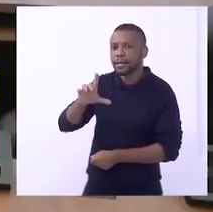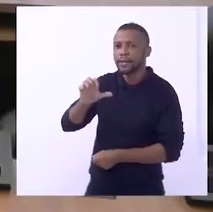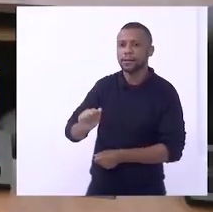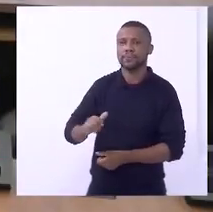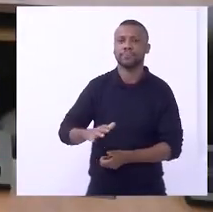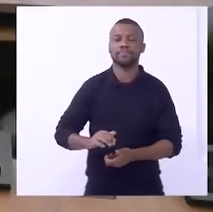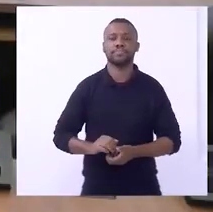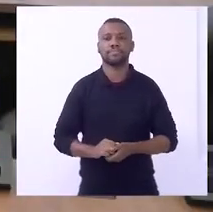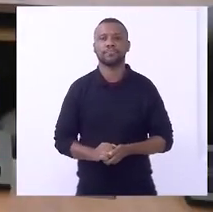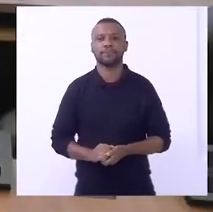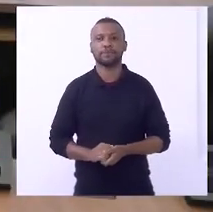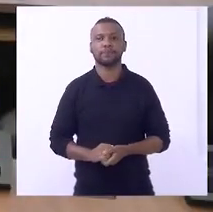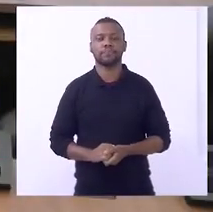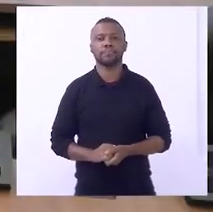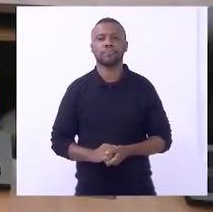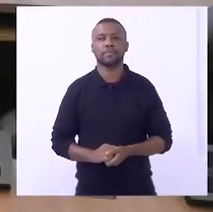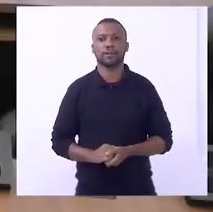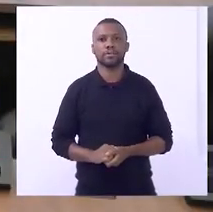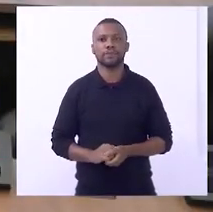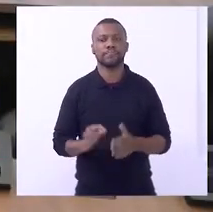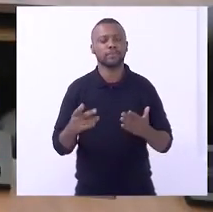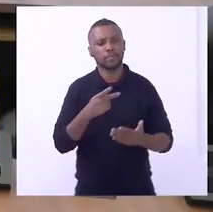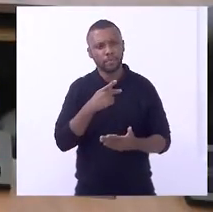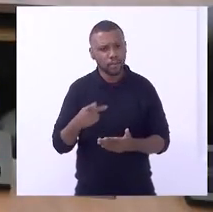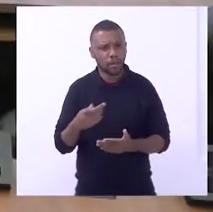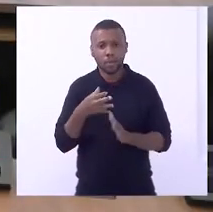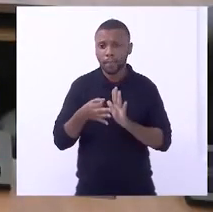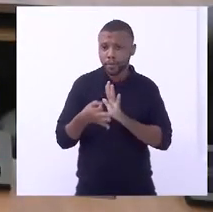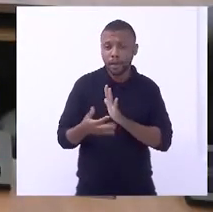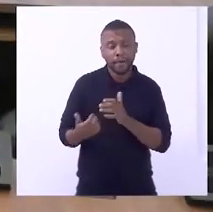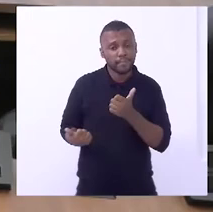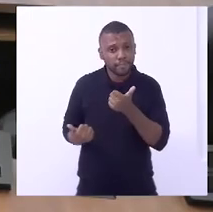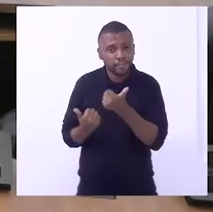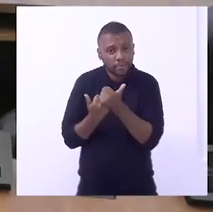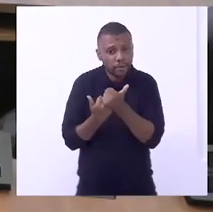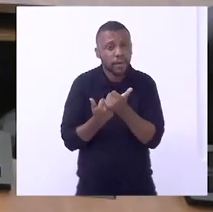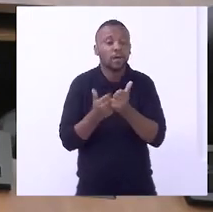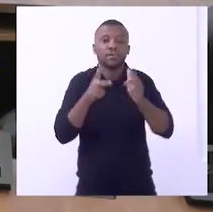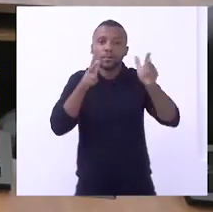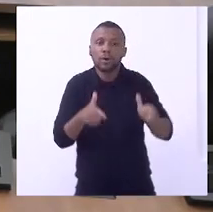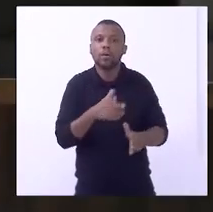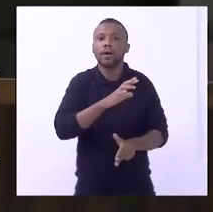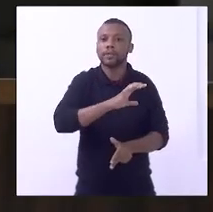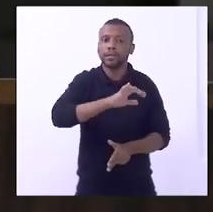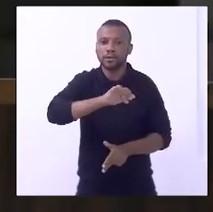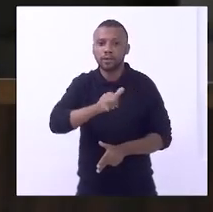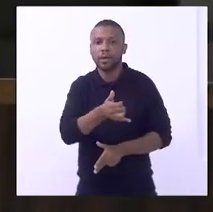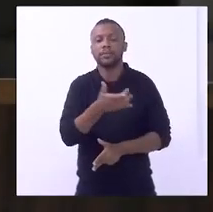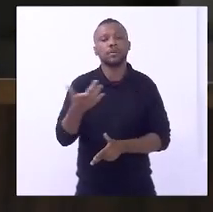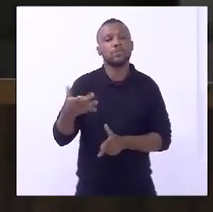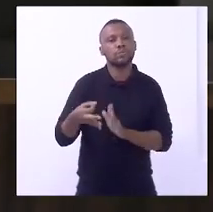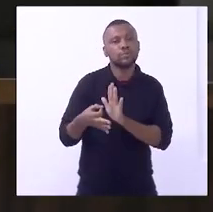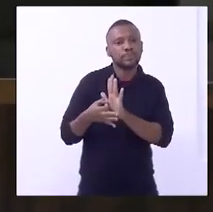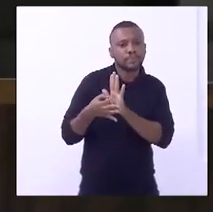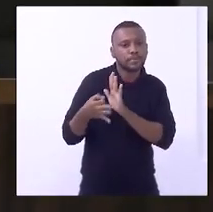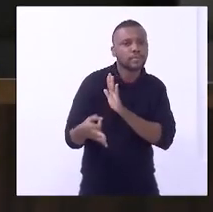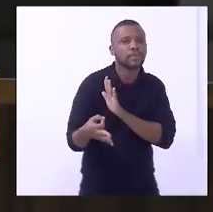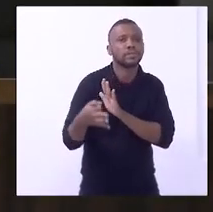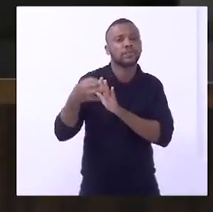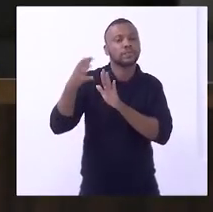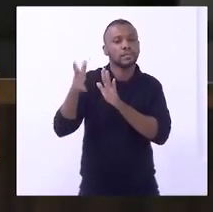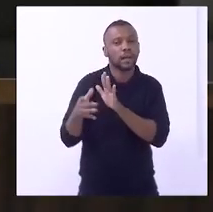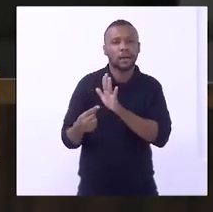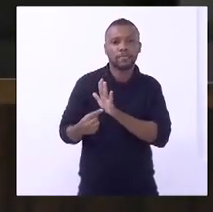Não. Senhor presidente, o parecer é favorável acompanhando a CCJ. Os pareceres emitidos. Você está